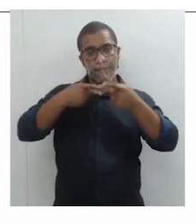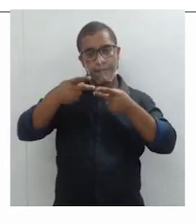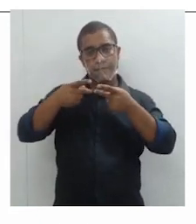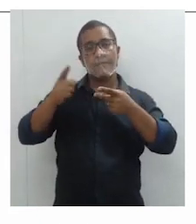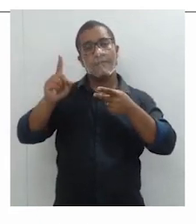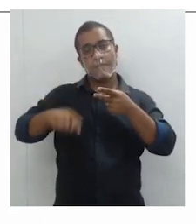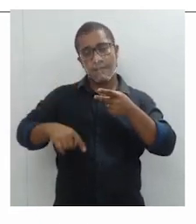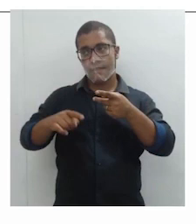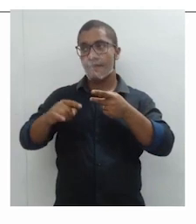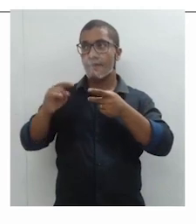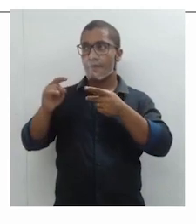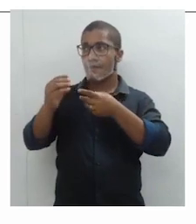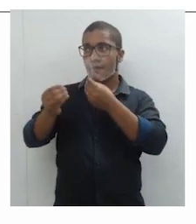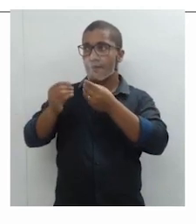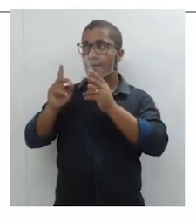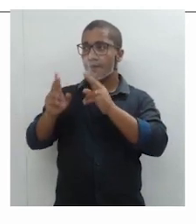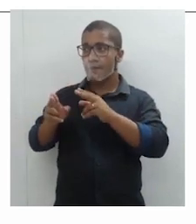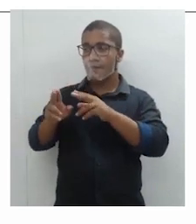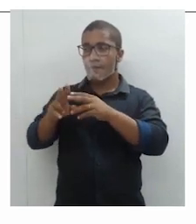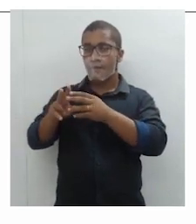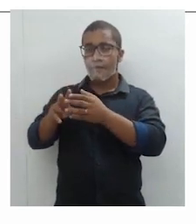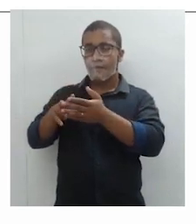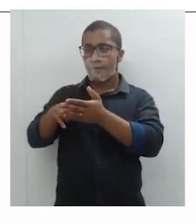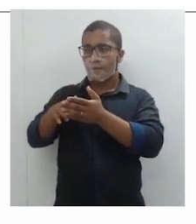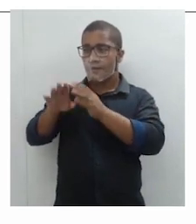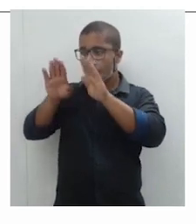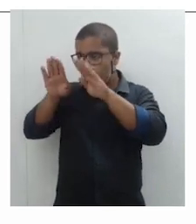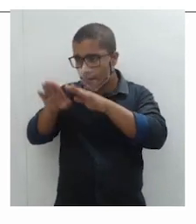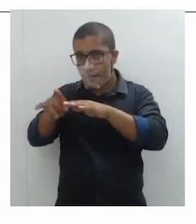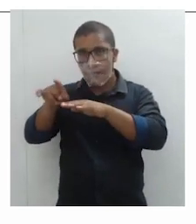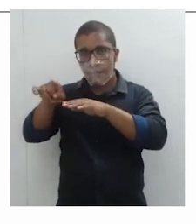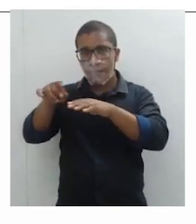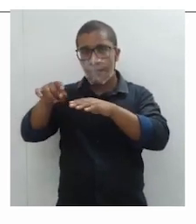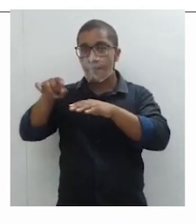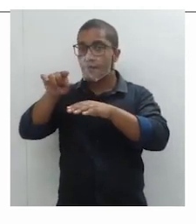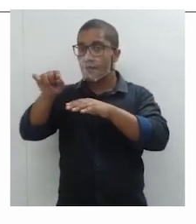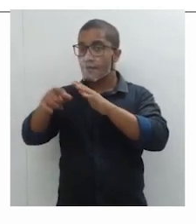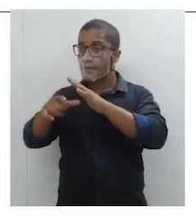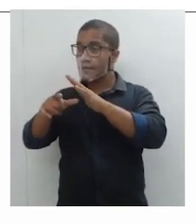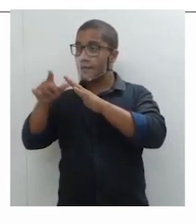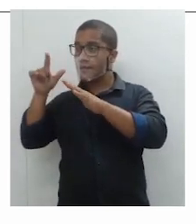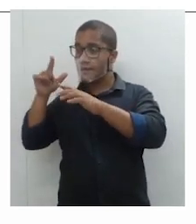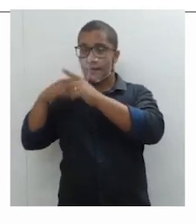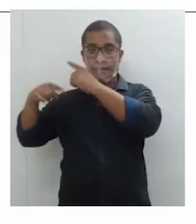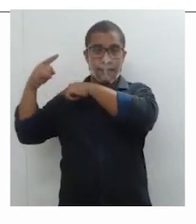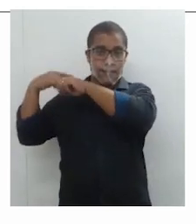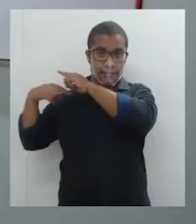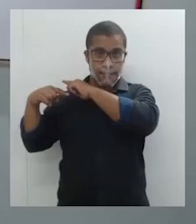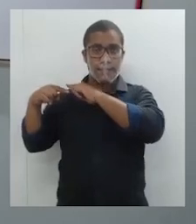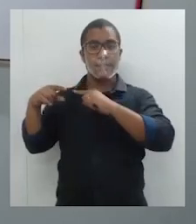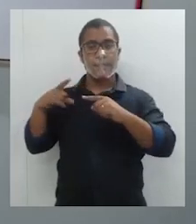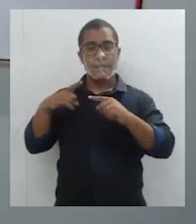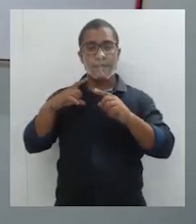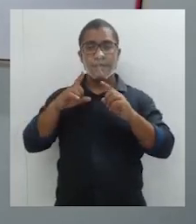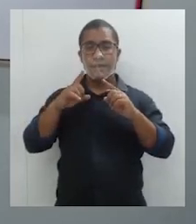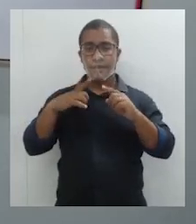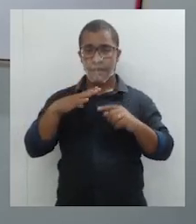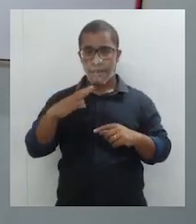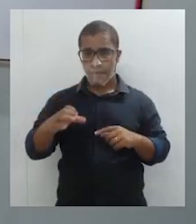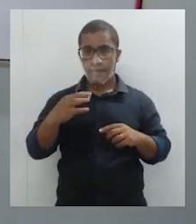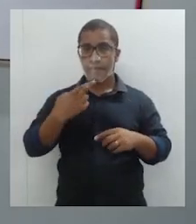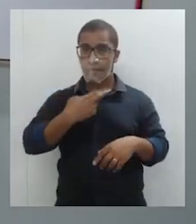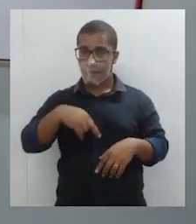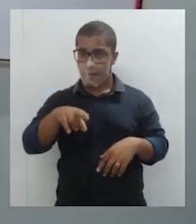honrar os ancestrais constitui o centro da ética religiosa indígena então